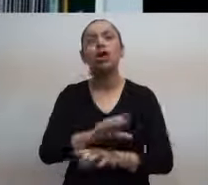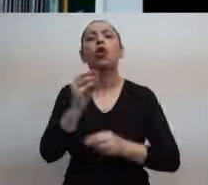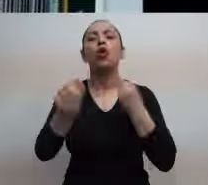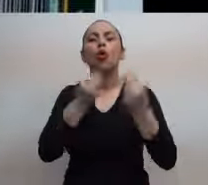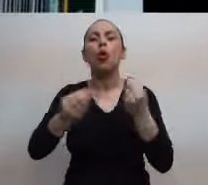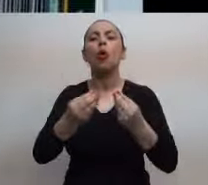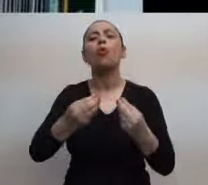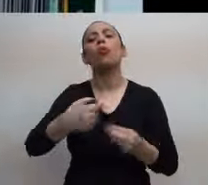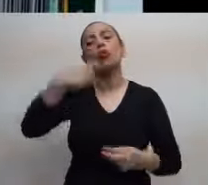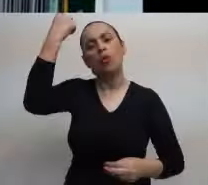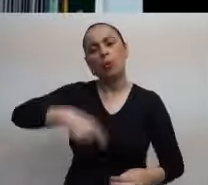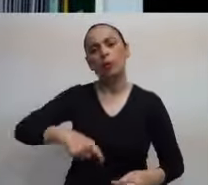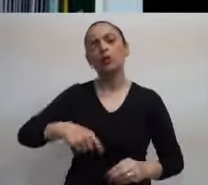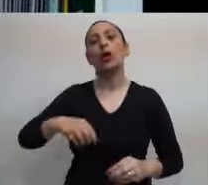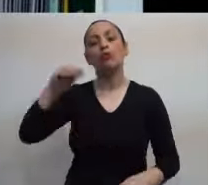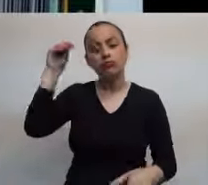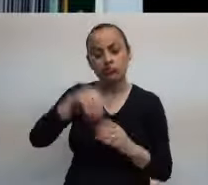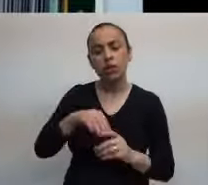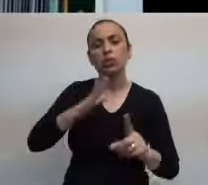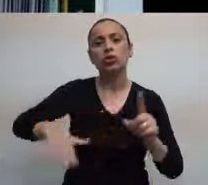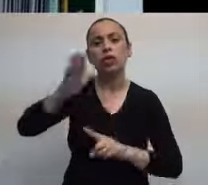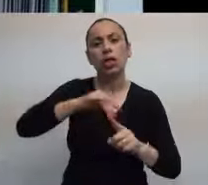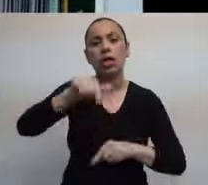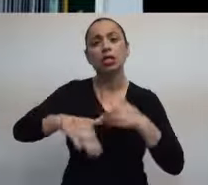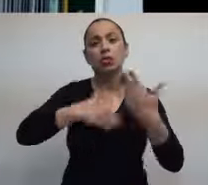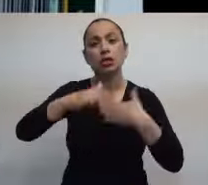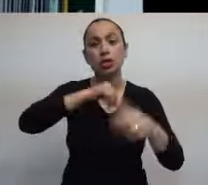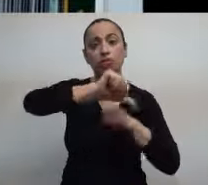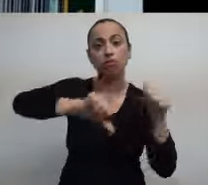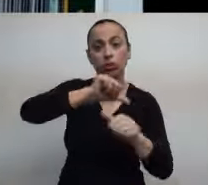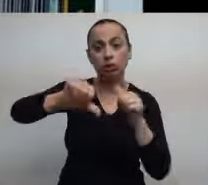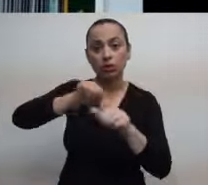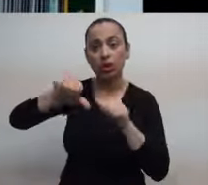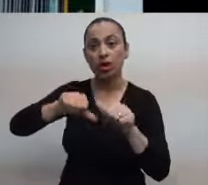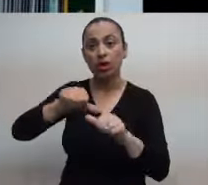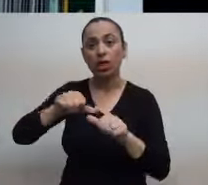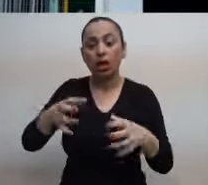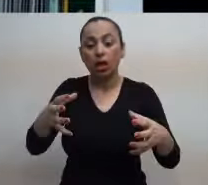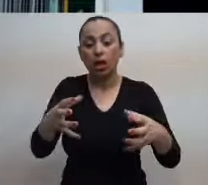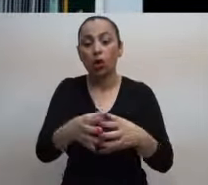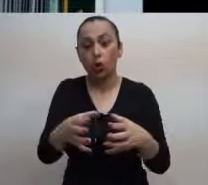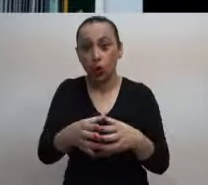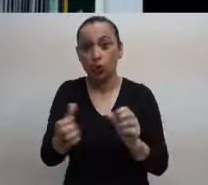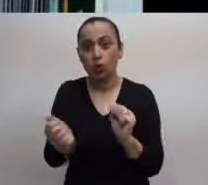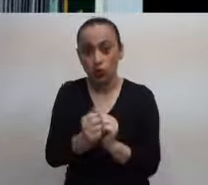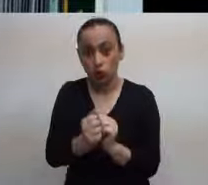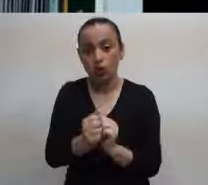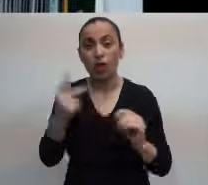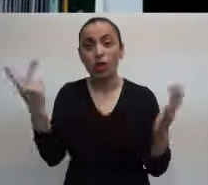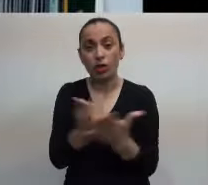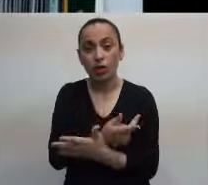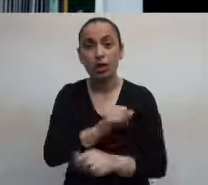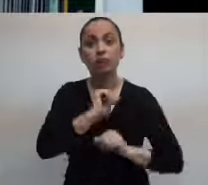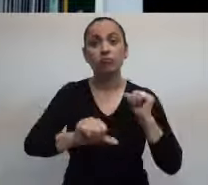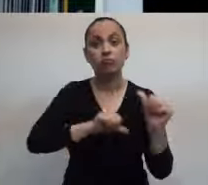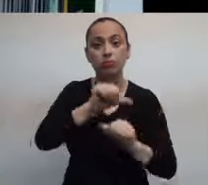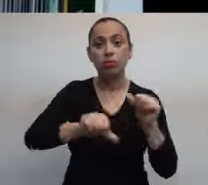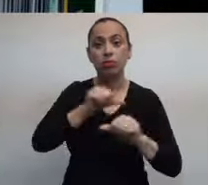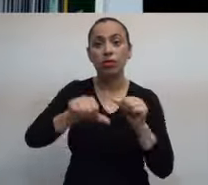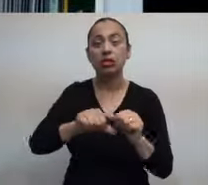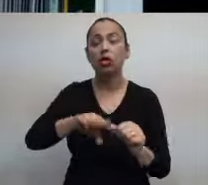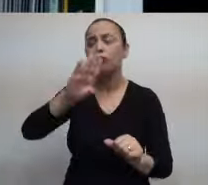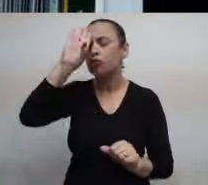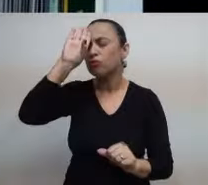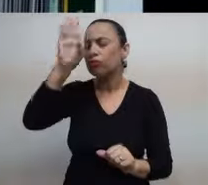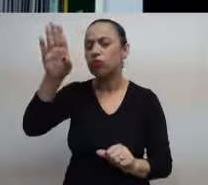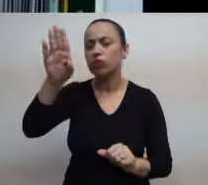localização como indivíduos na sociedade. Esse processo de mudança, em conjunto, representa uma